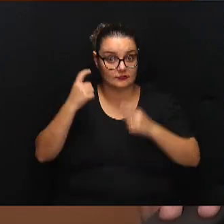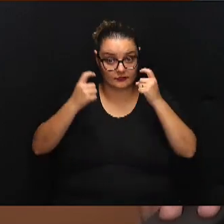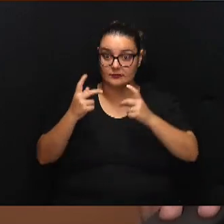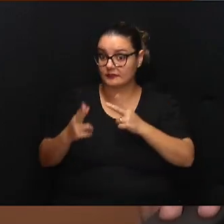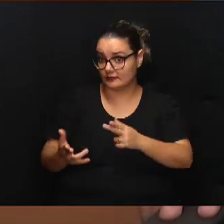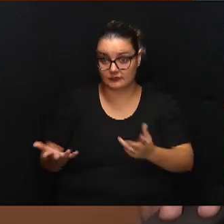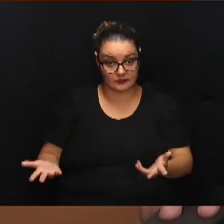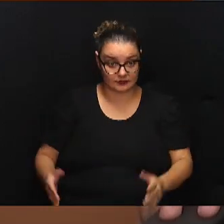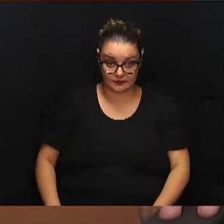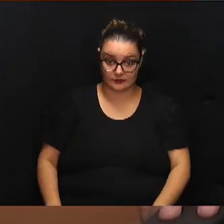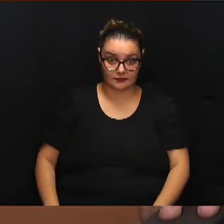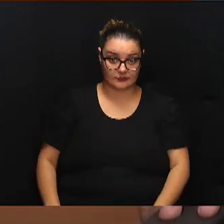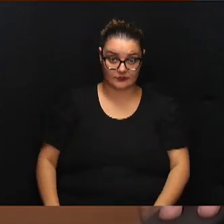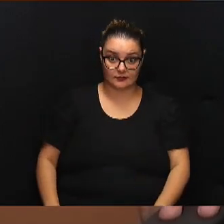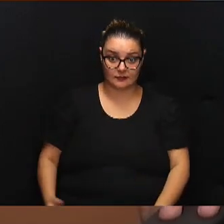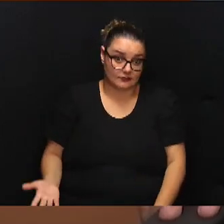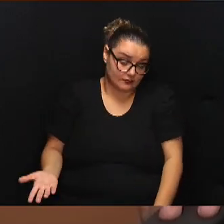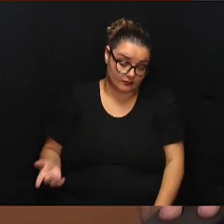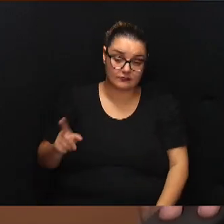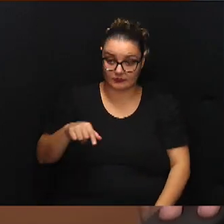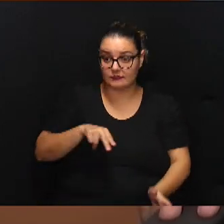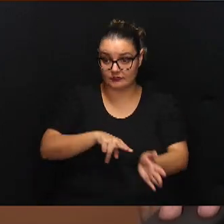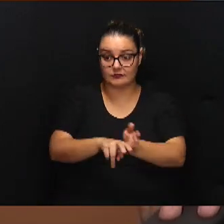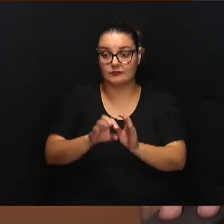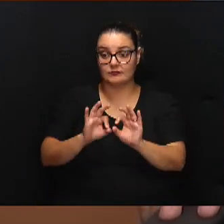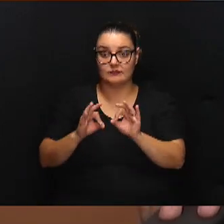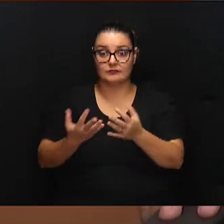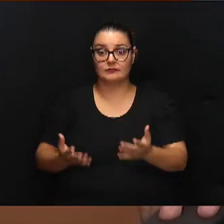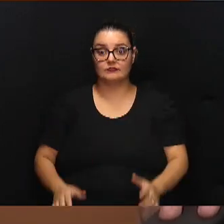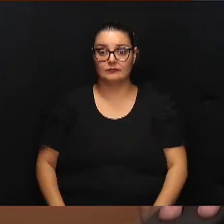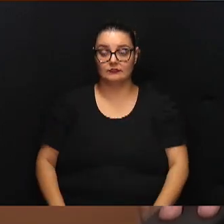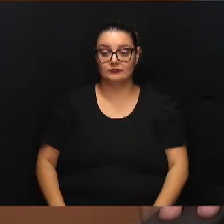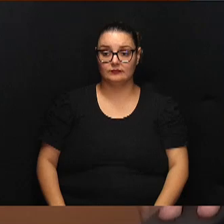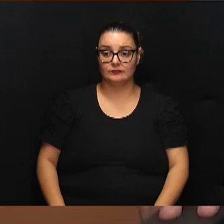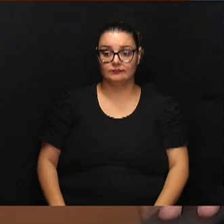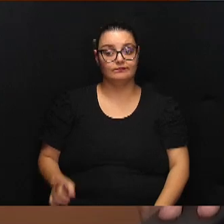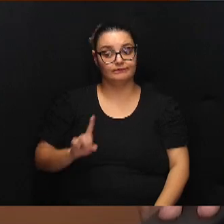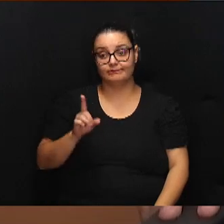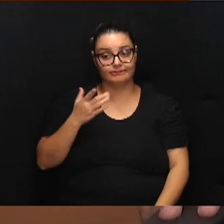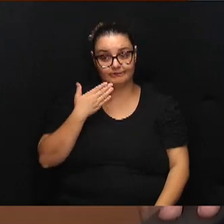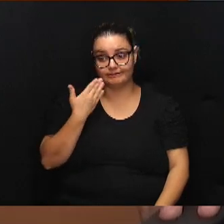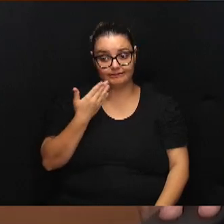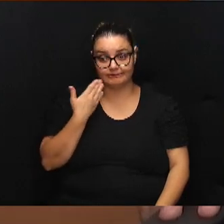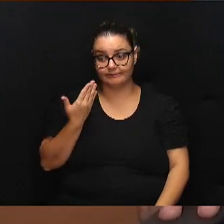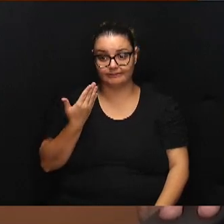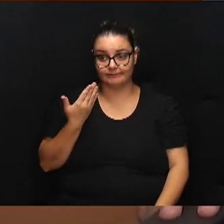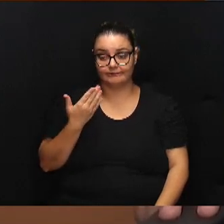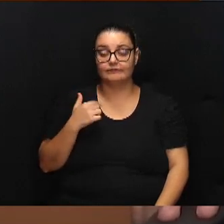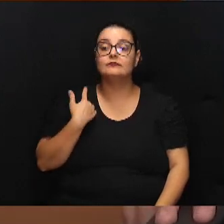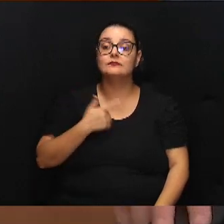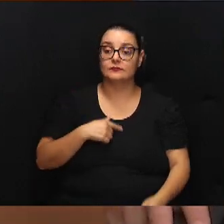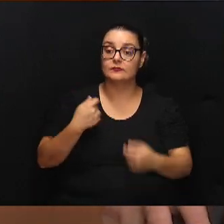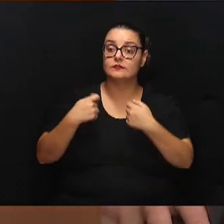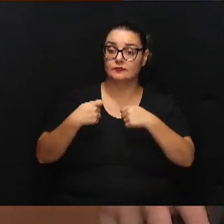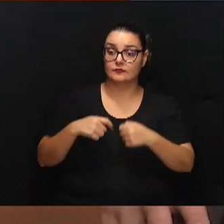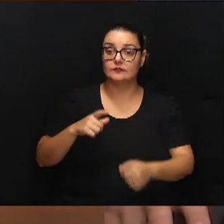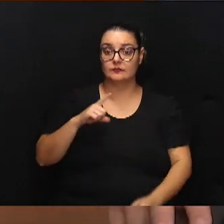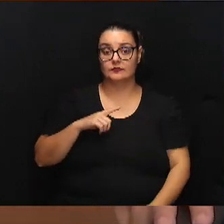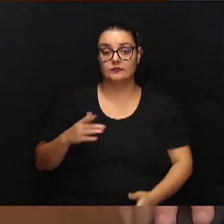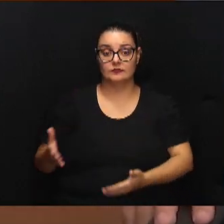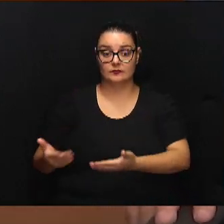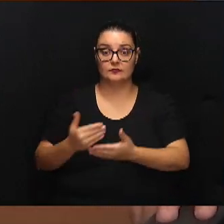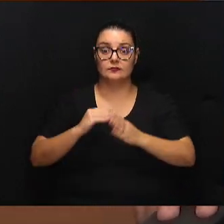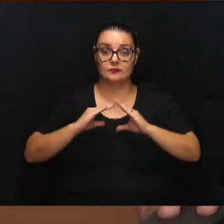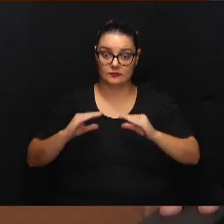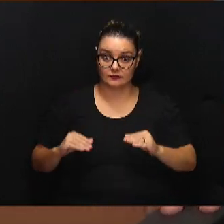jeito, porque né, é um diagnóstico familiar. Então, não é fácil. E a gente precisa ter o acolhimento, mas a